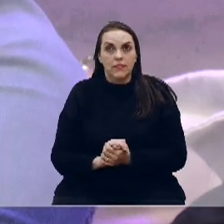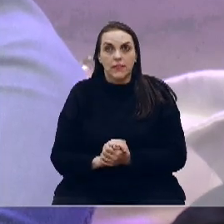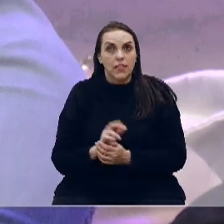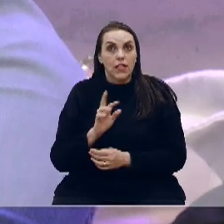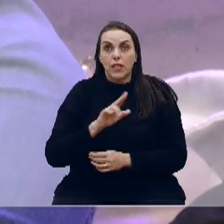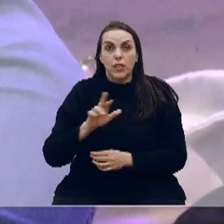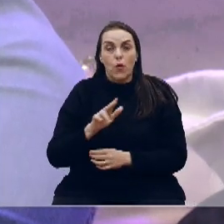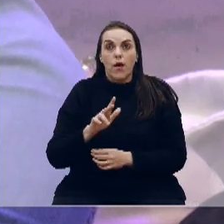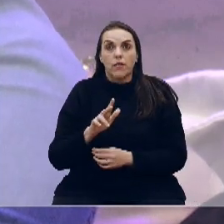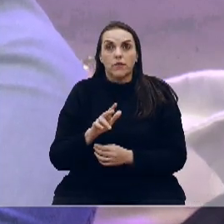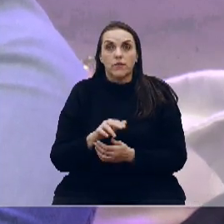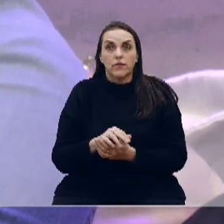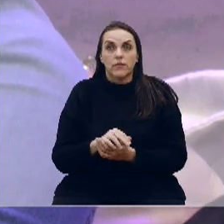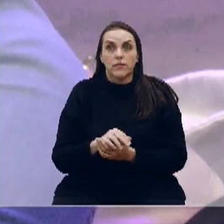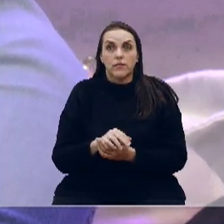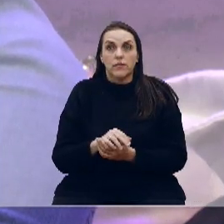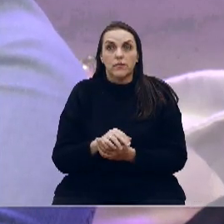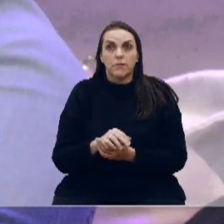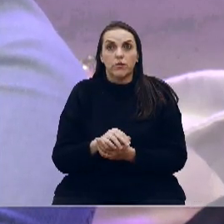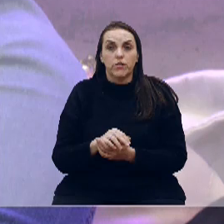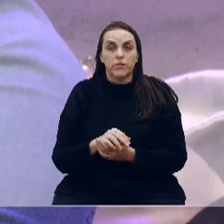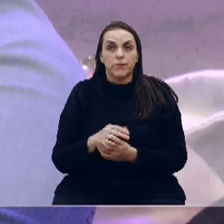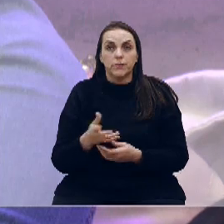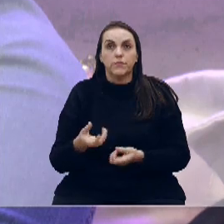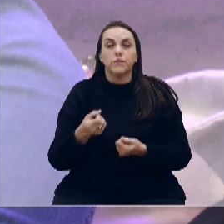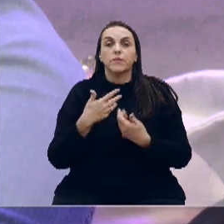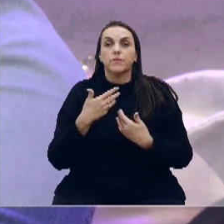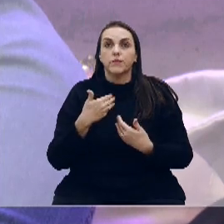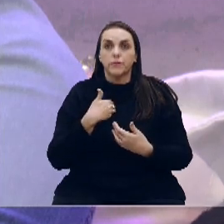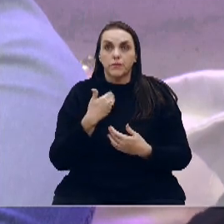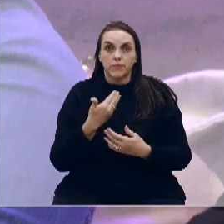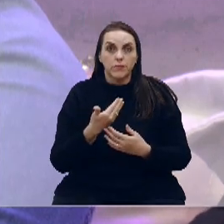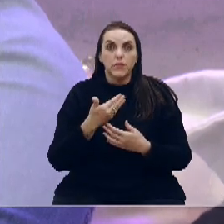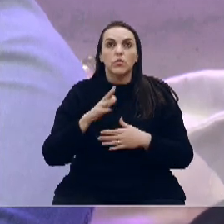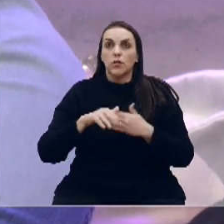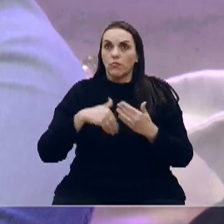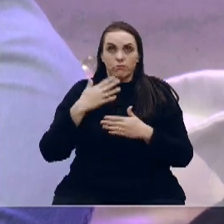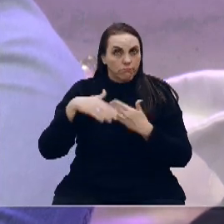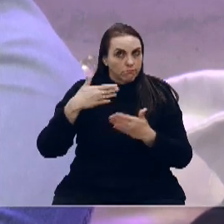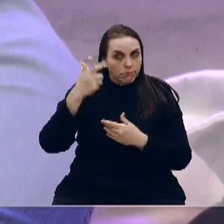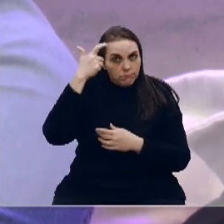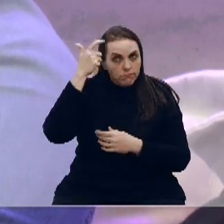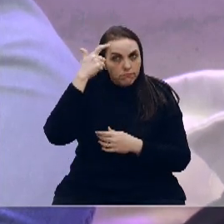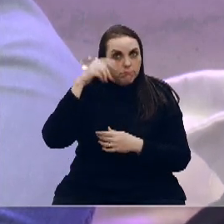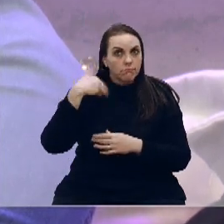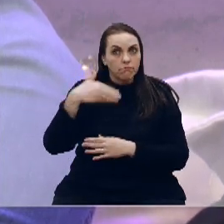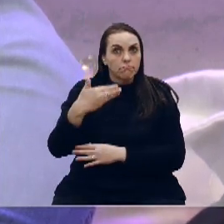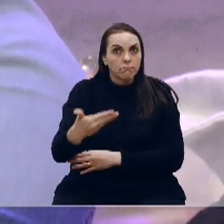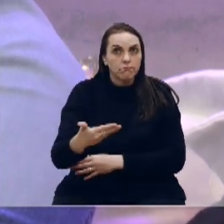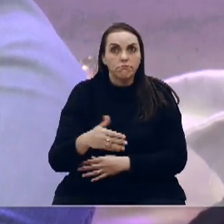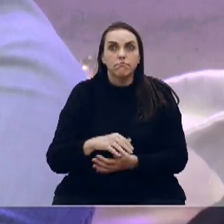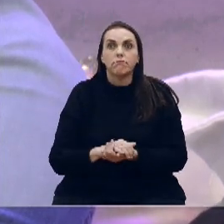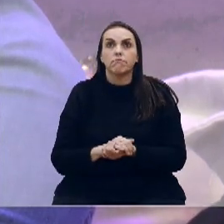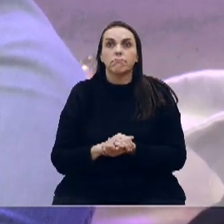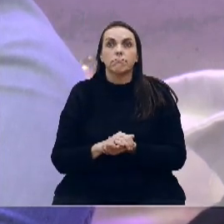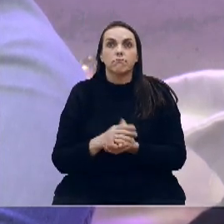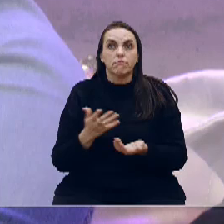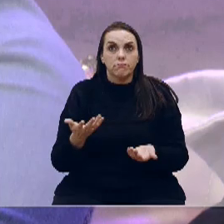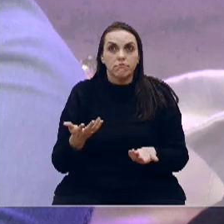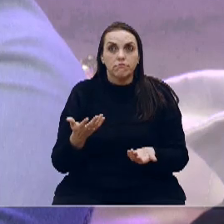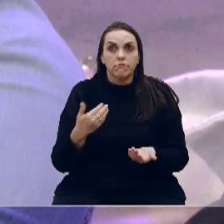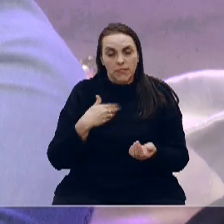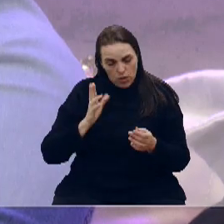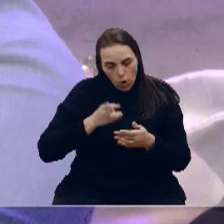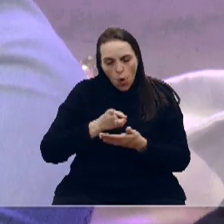Não levar o assunto para frente, fazer de conta, às vezes, até que tu nem tá escutando, né? E seguir a tua